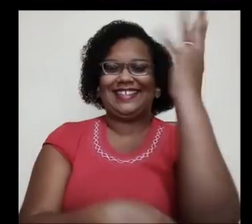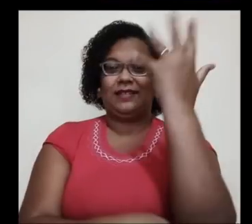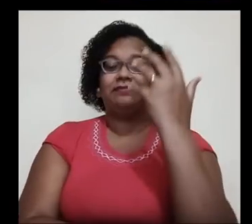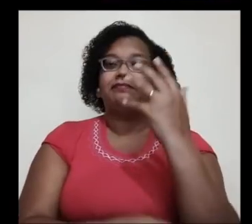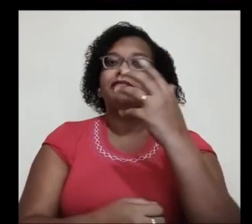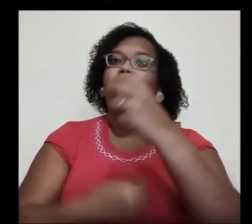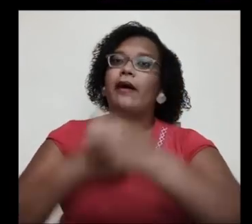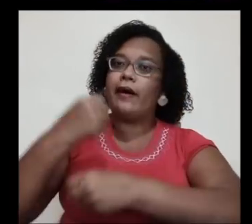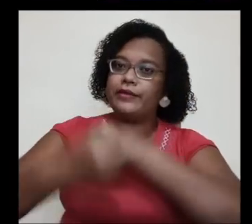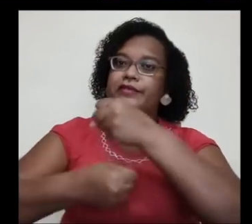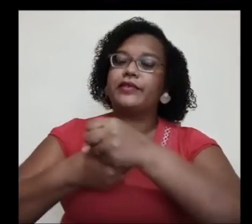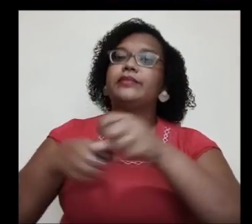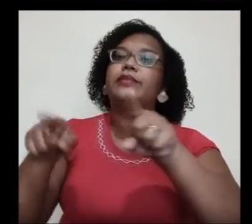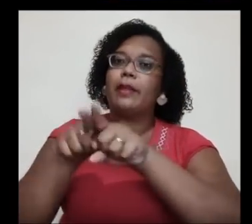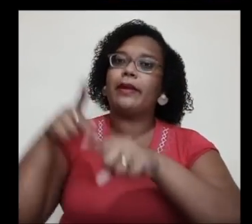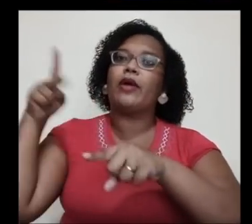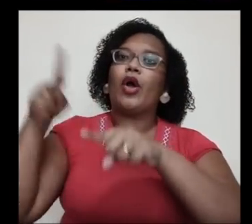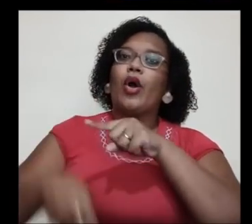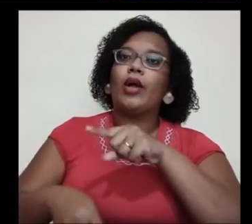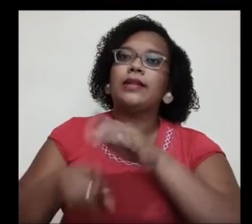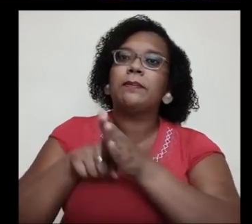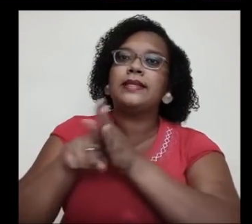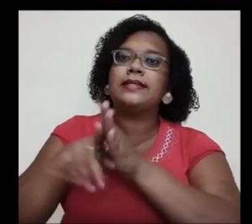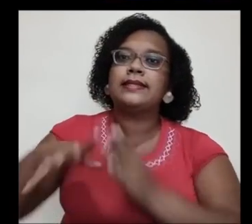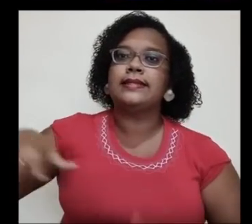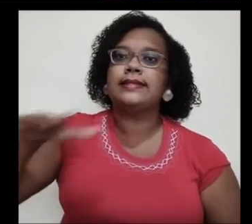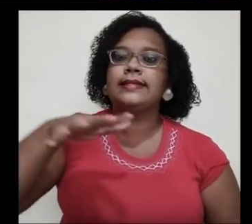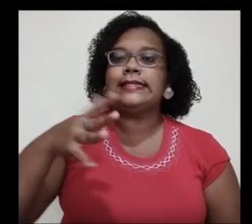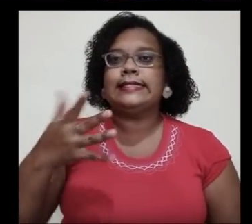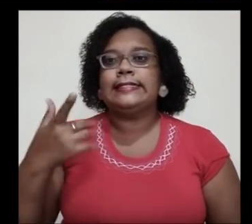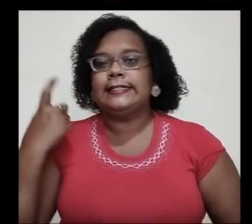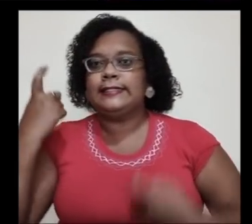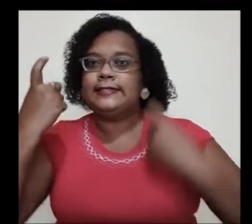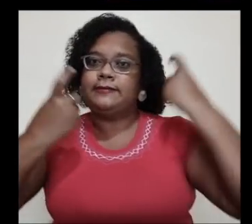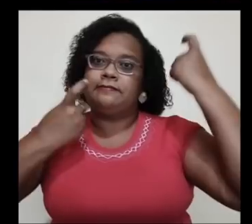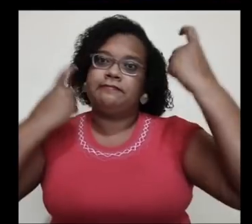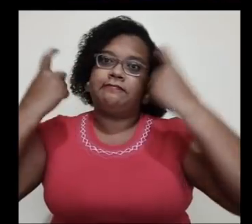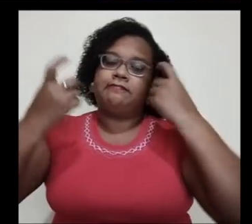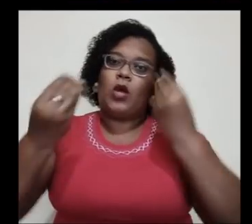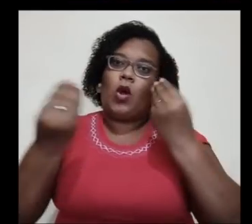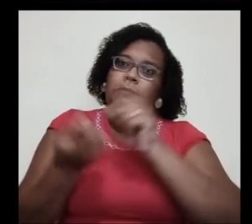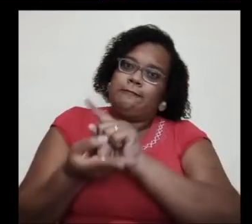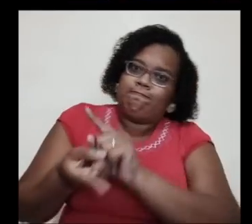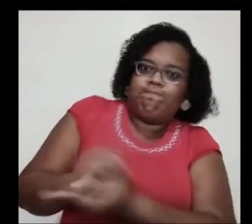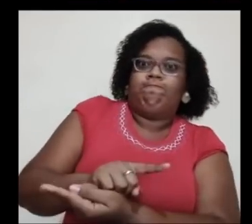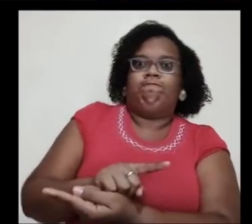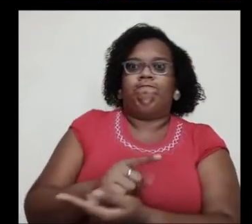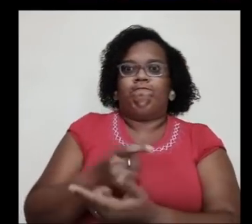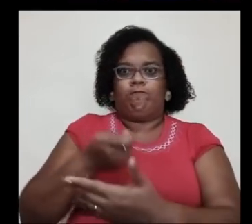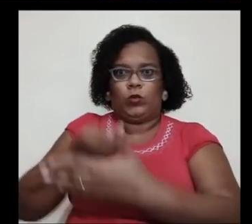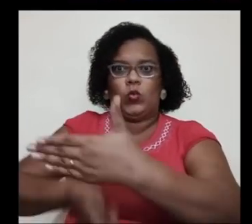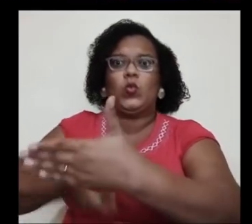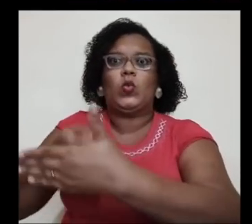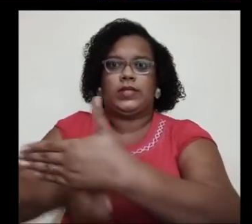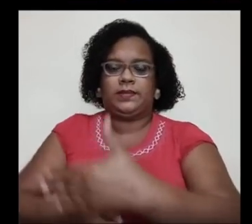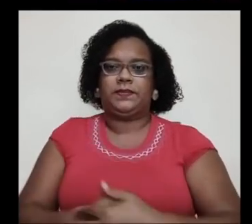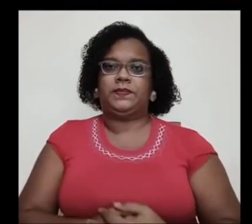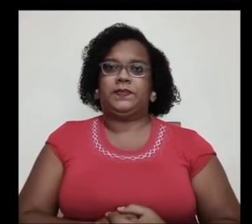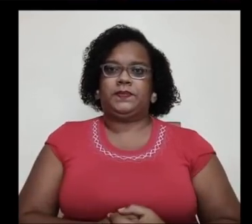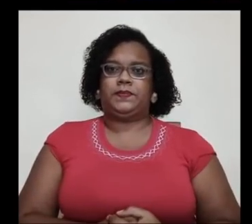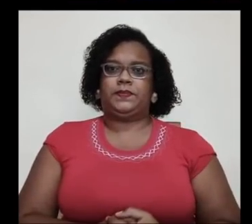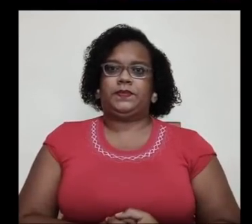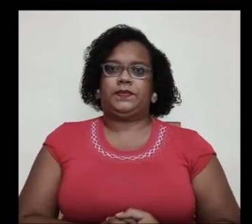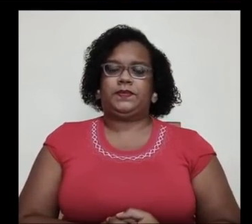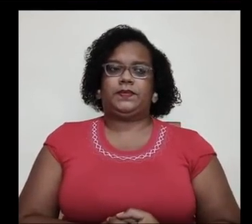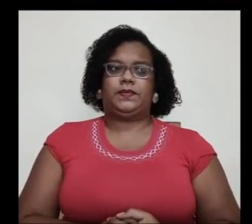quadro. Nós fizemos recentemente, eu queria apontar rapidamente alguns aspectos, fizemos recentemente uma carta que a gente chamou